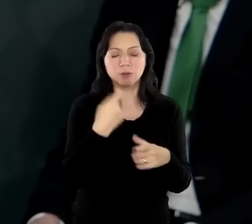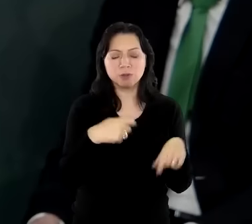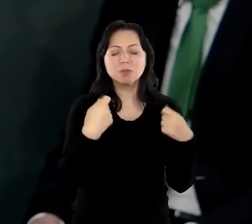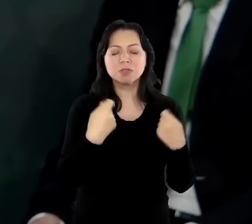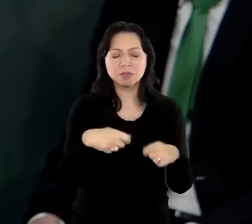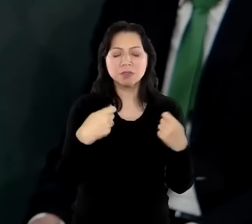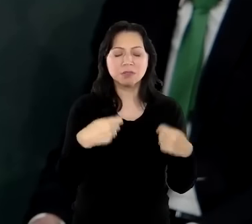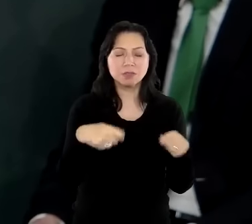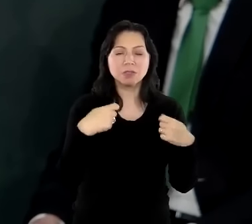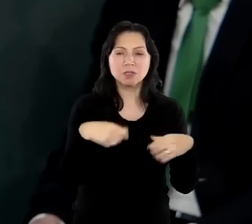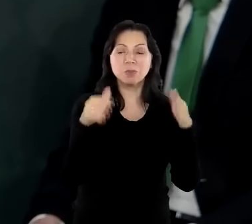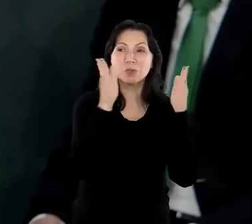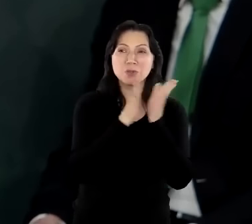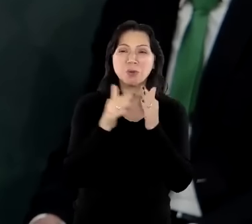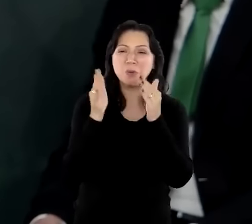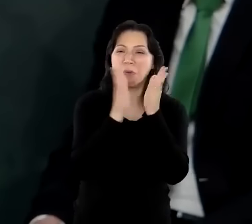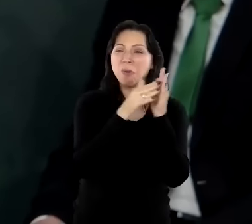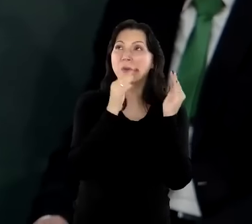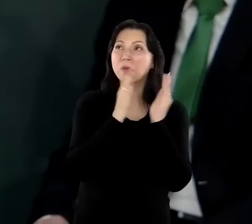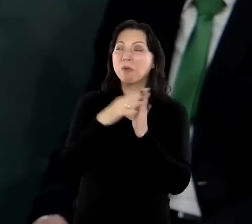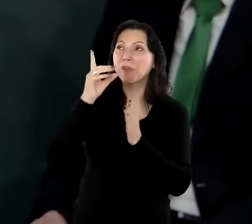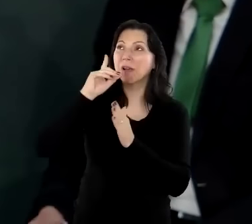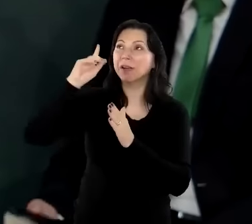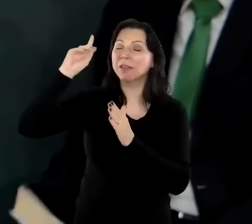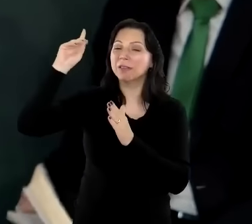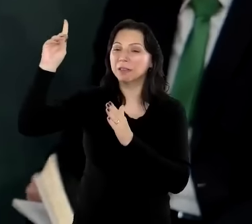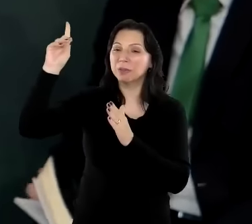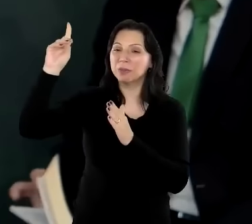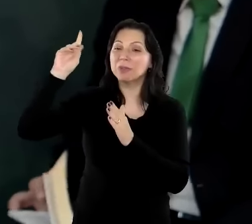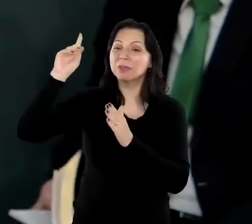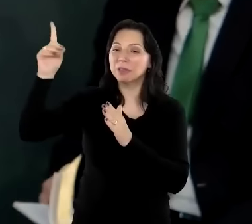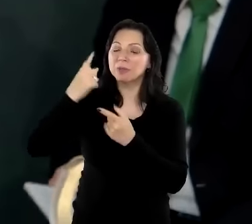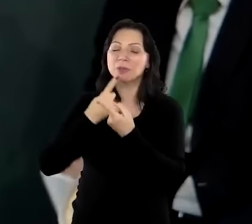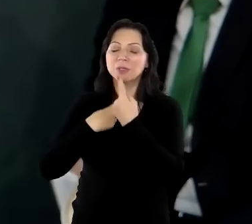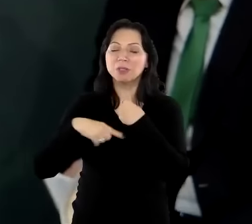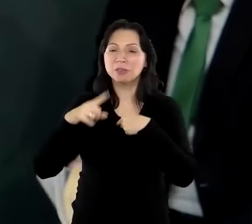Deus sacrifício de louvor. Esse é o sacrifício que Deus deseja.